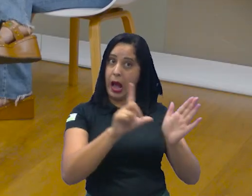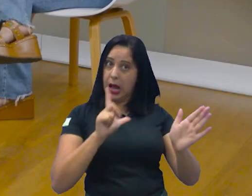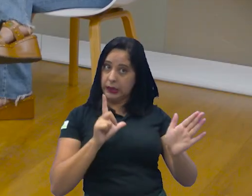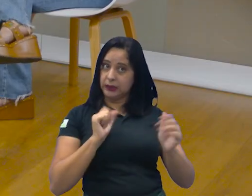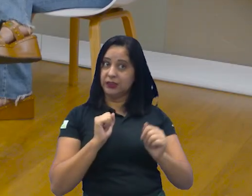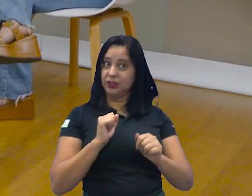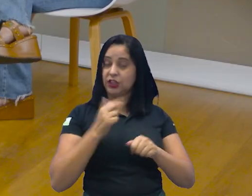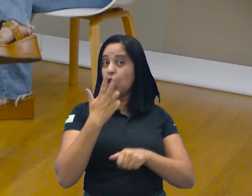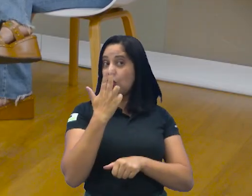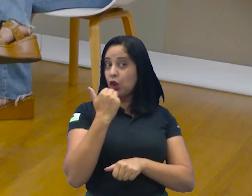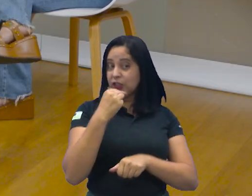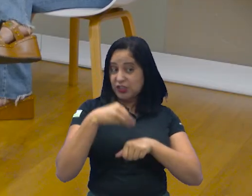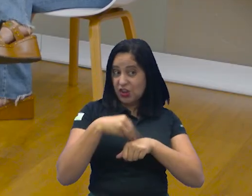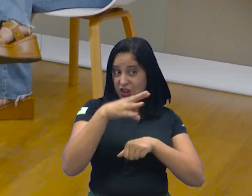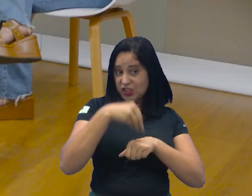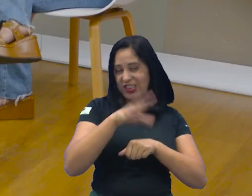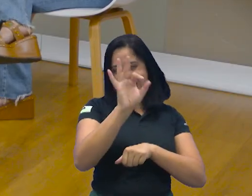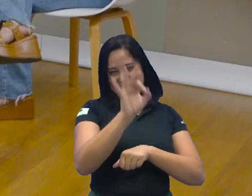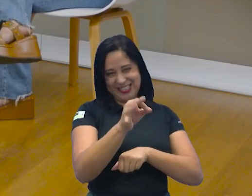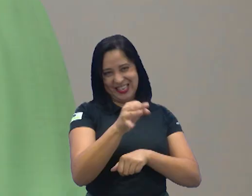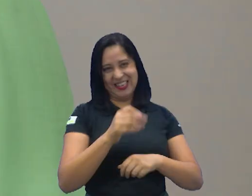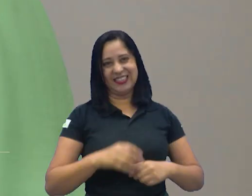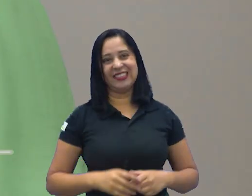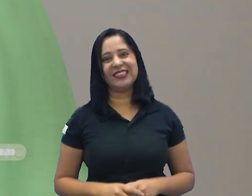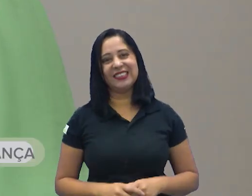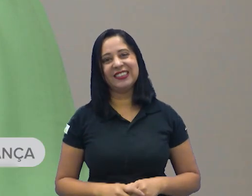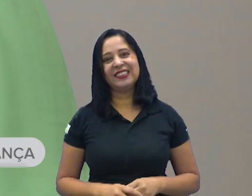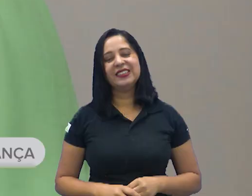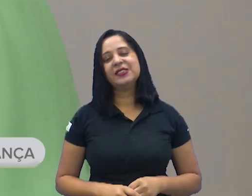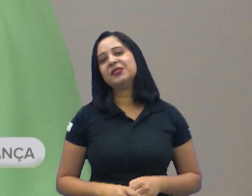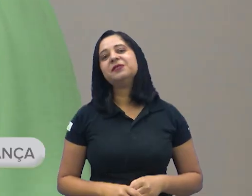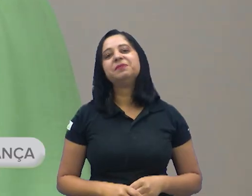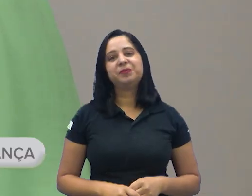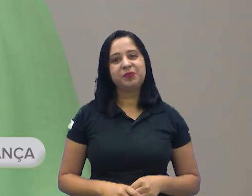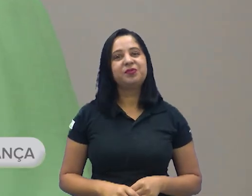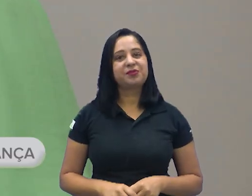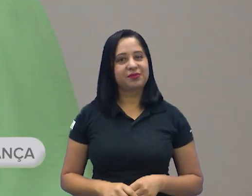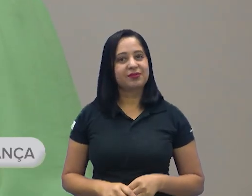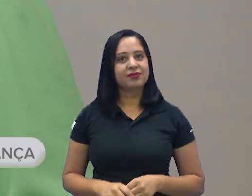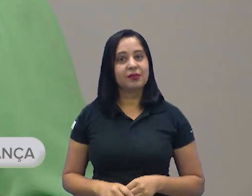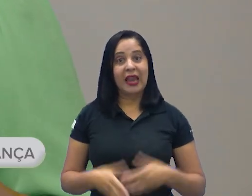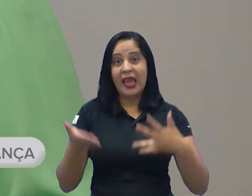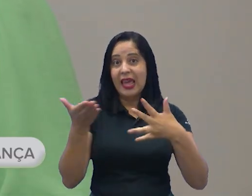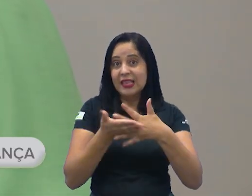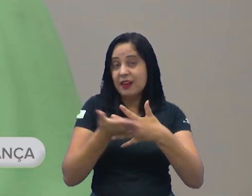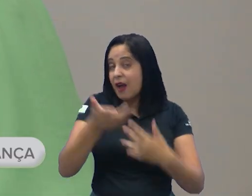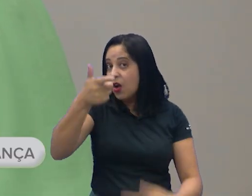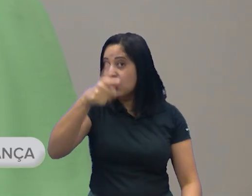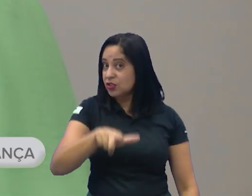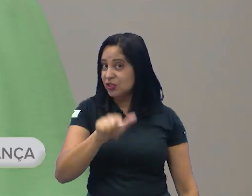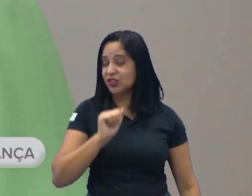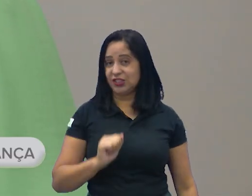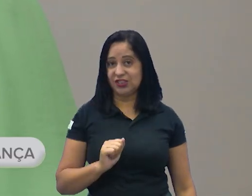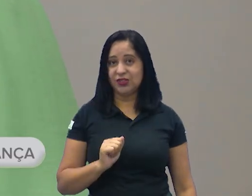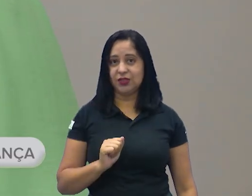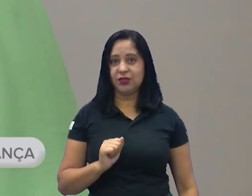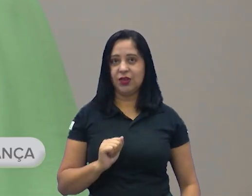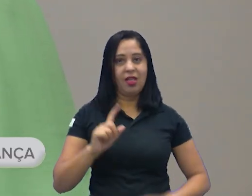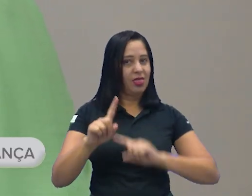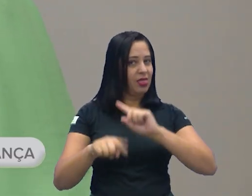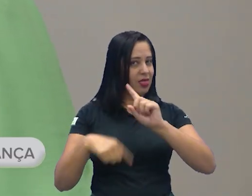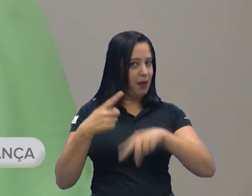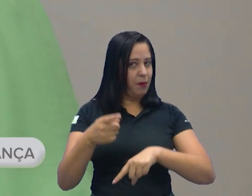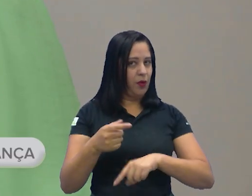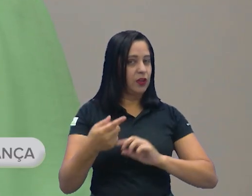maneira correta, que deve ser sempre, né? Muito bom. Olha só, gente, nós vamos agora para mais uma pequena pausa e no próximo bloco